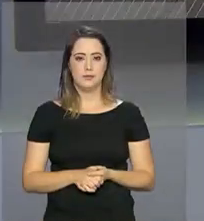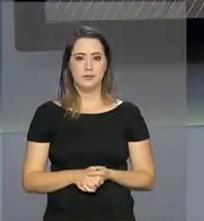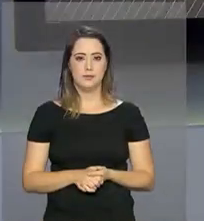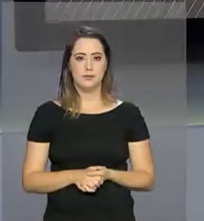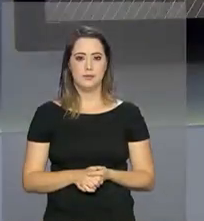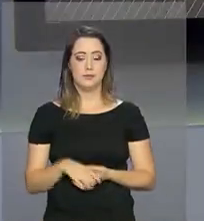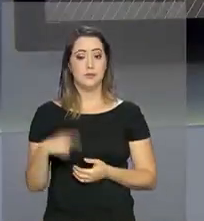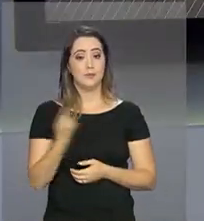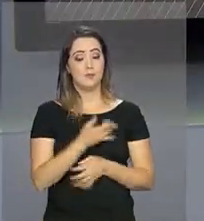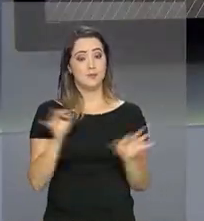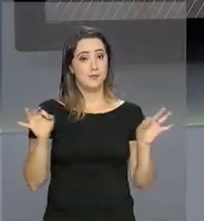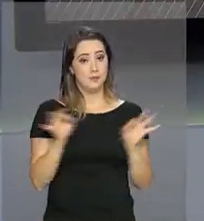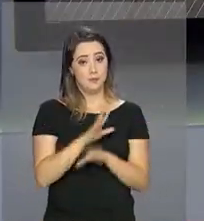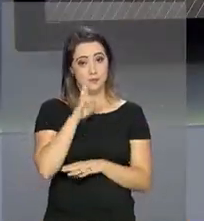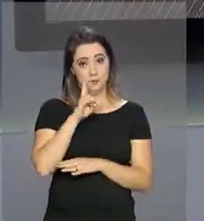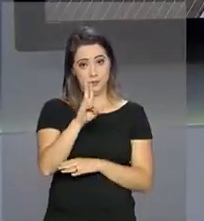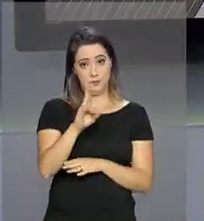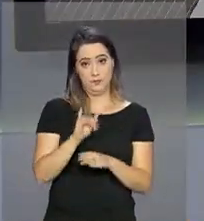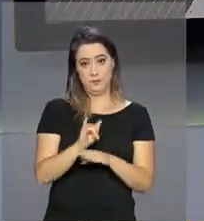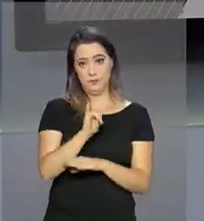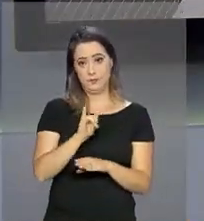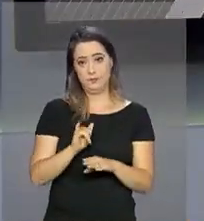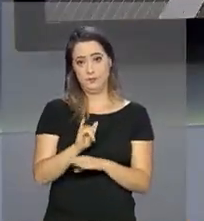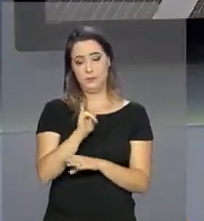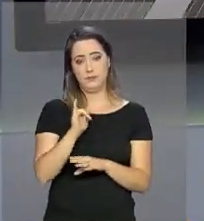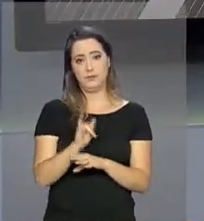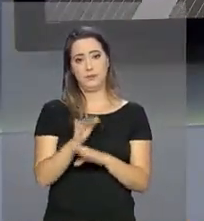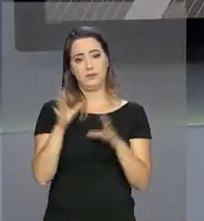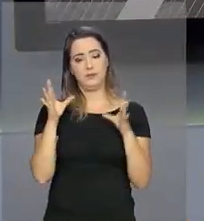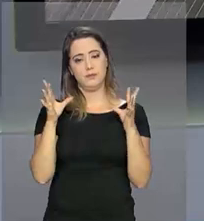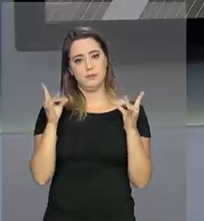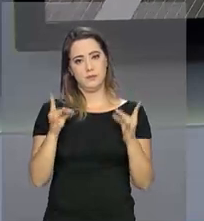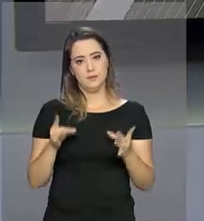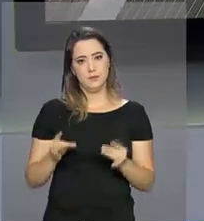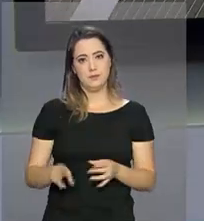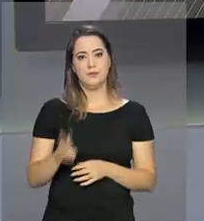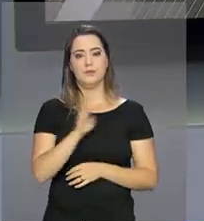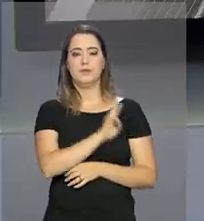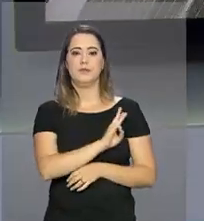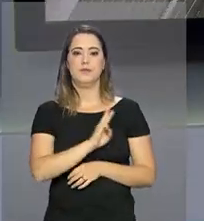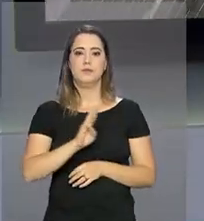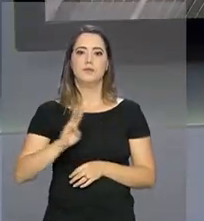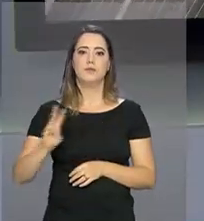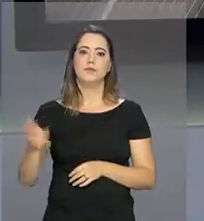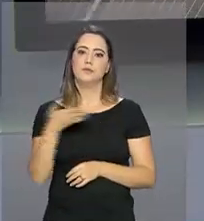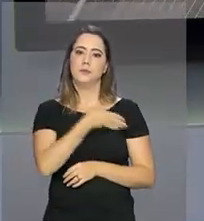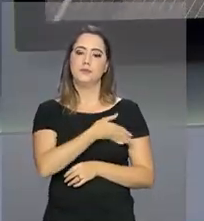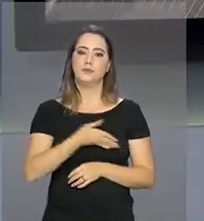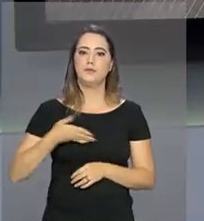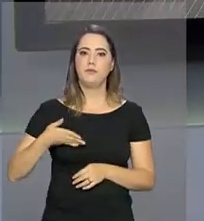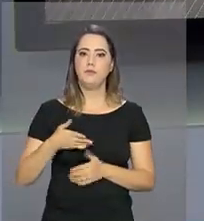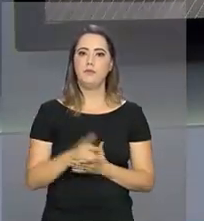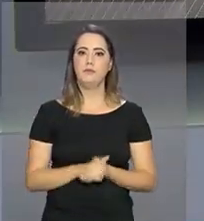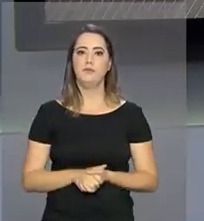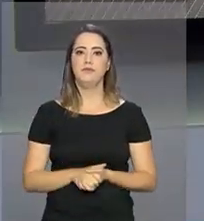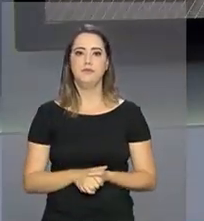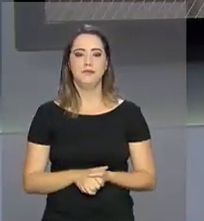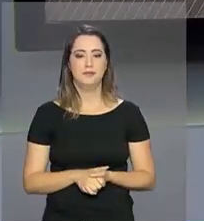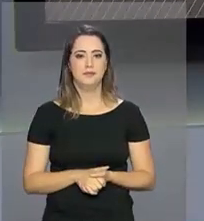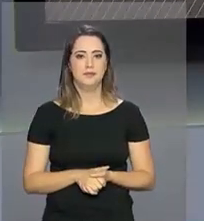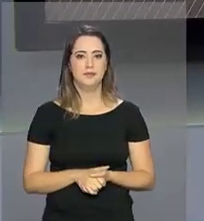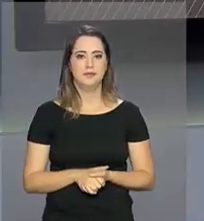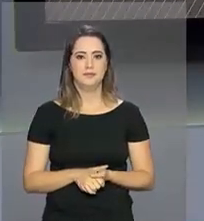nós ficamos por aqui você pode rever as reportagens no youtube toda nossa programação também está na página da